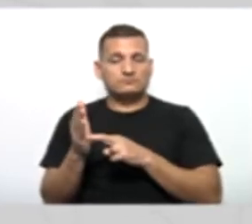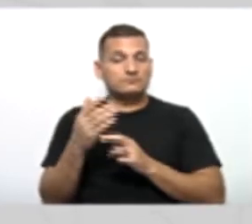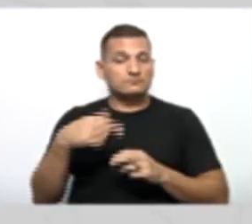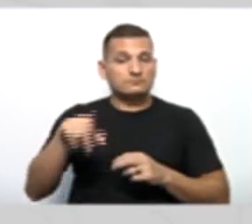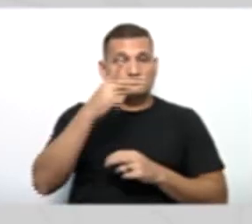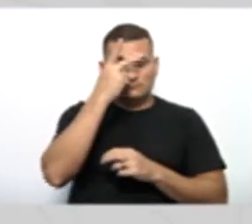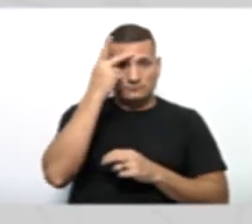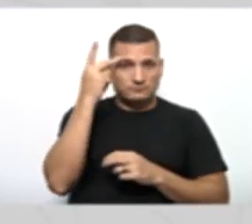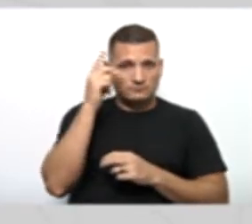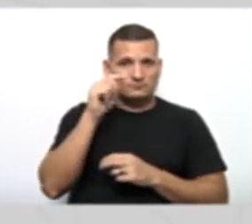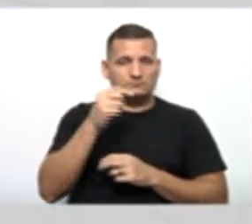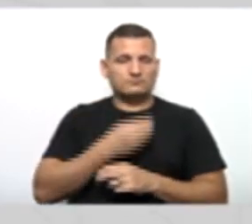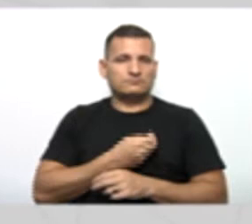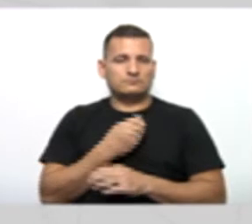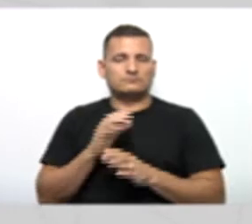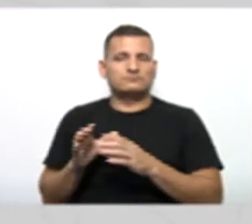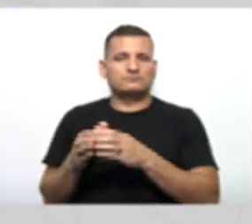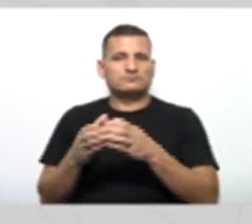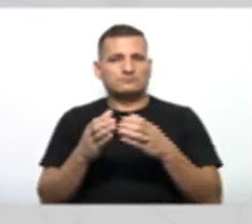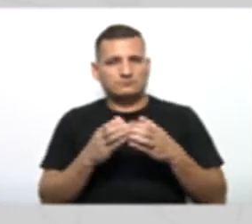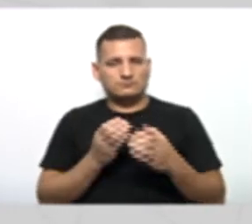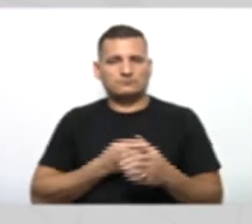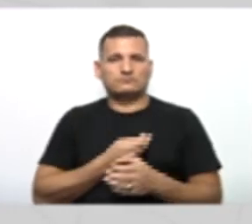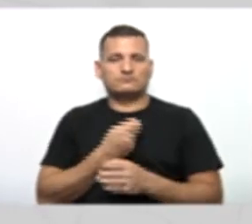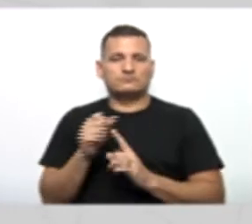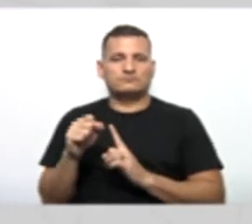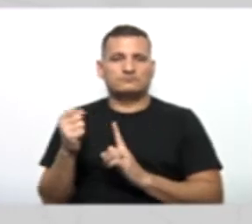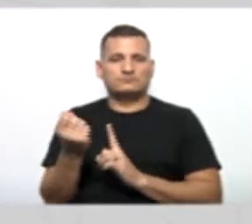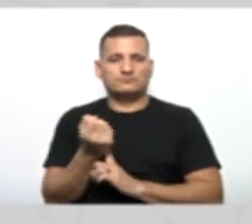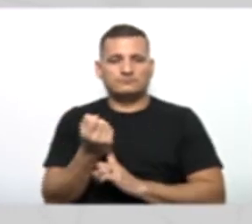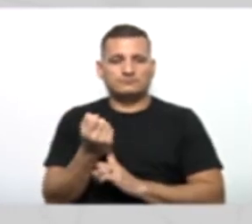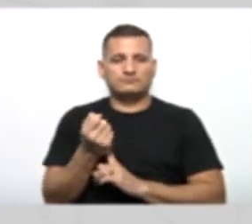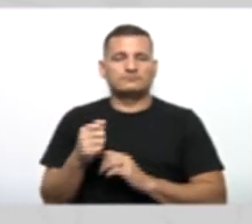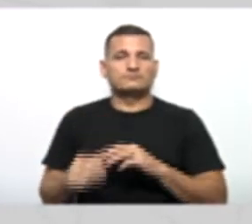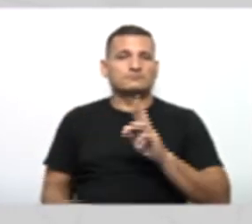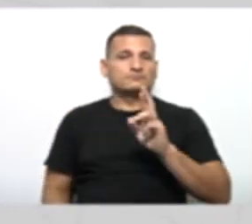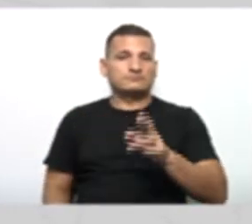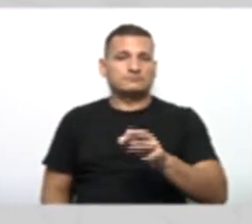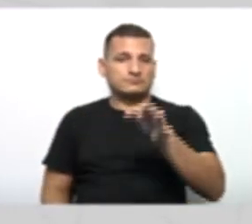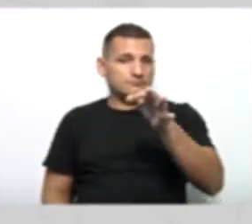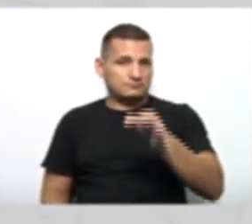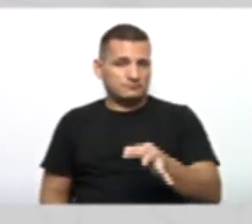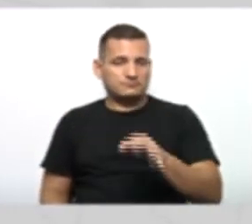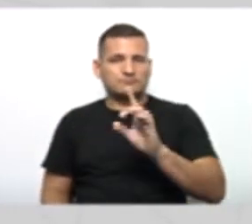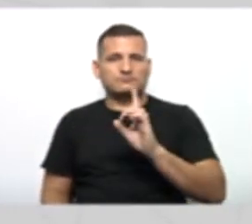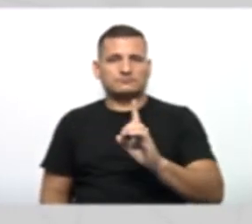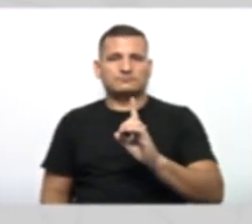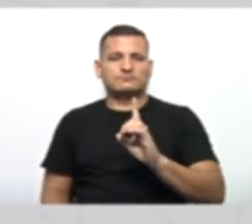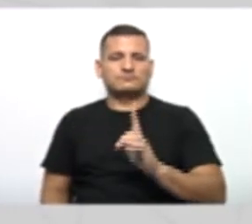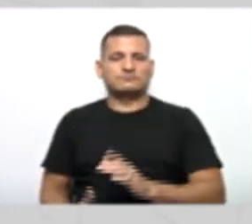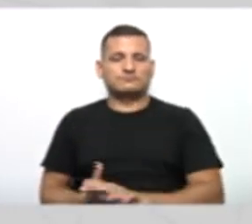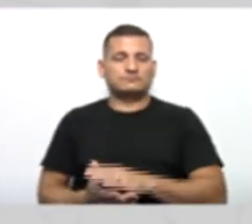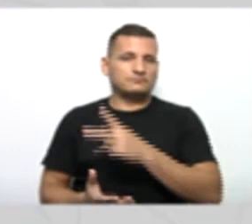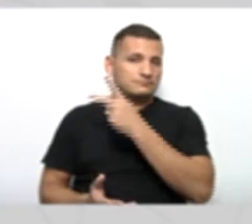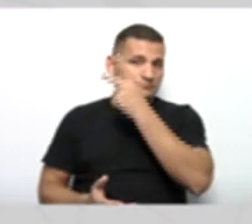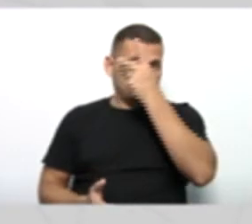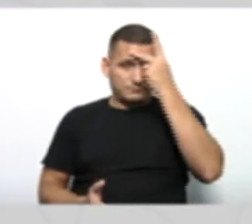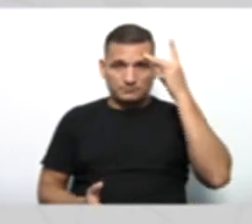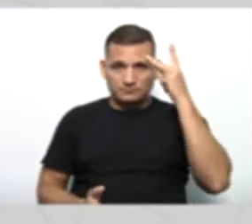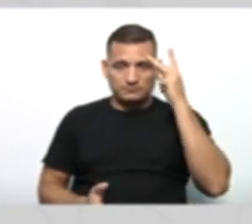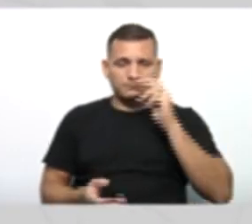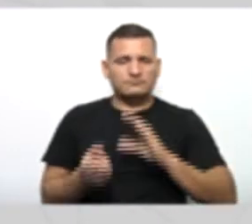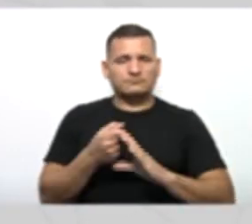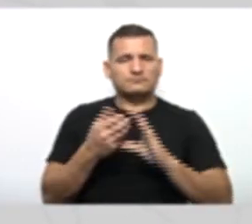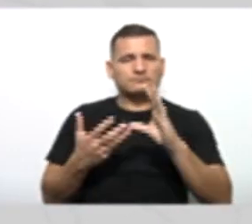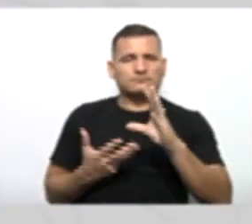viver em grupo viver em sociedade ok então a resposta correta letra d pessoas são caracterizados entre outras coisas